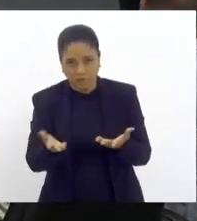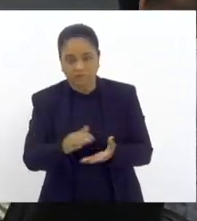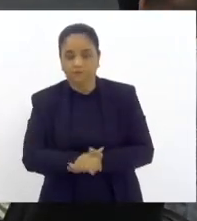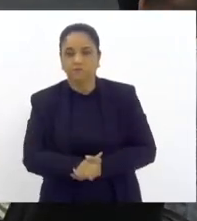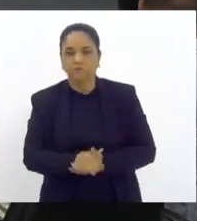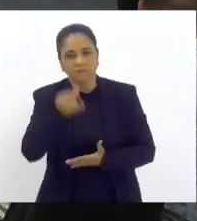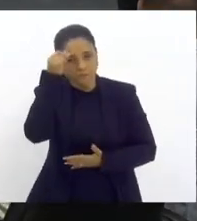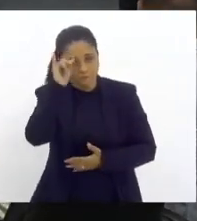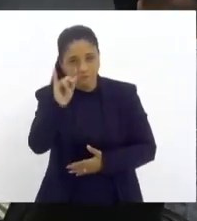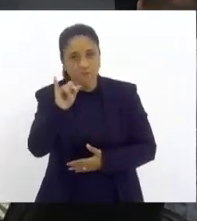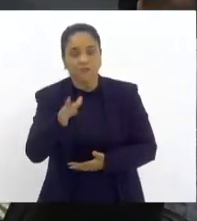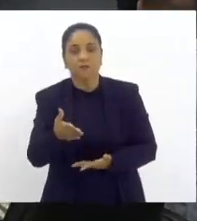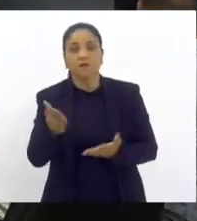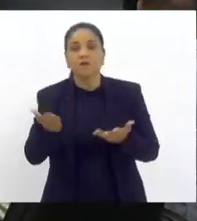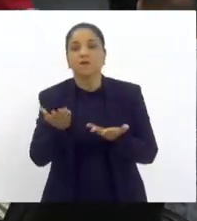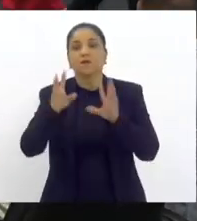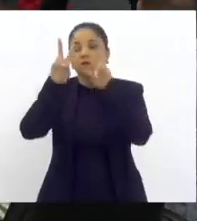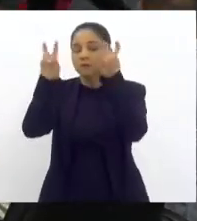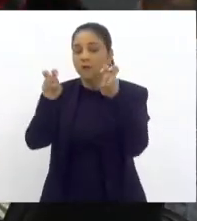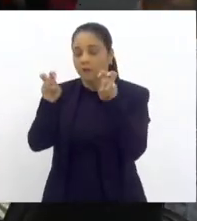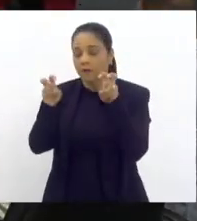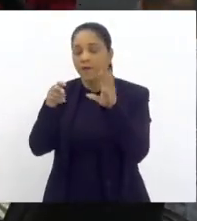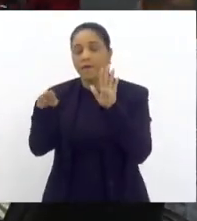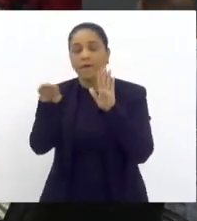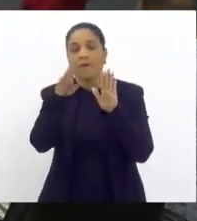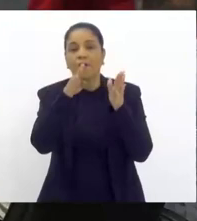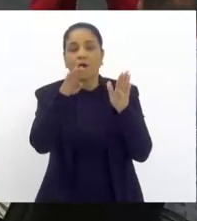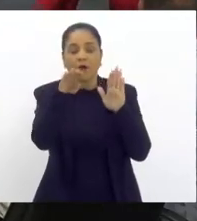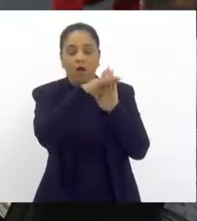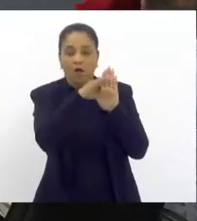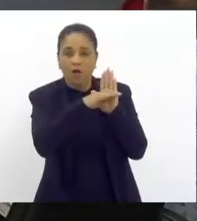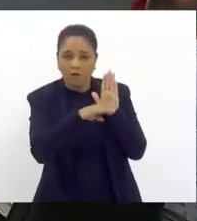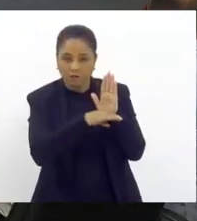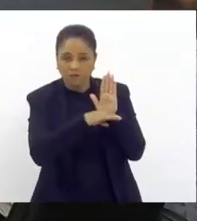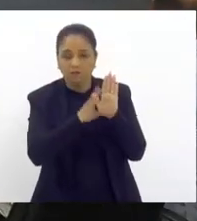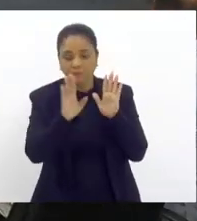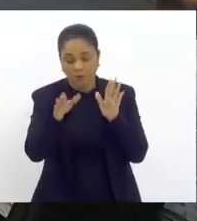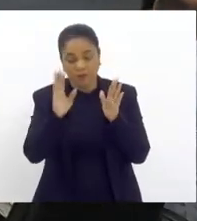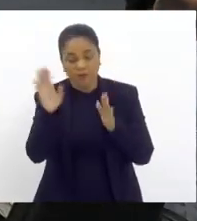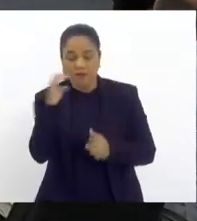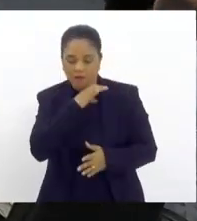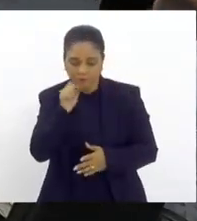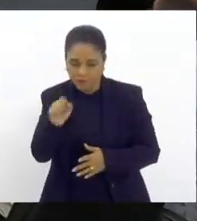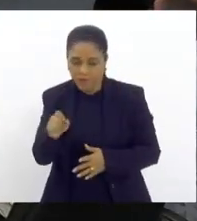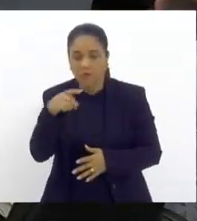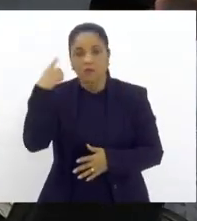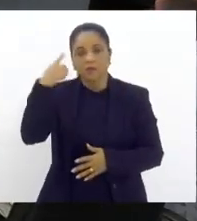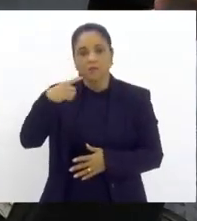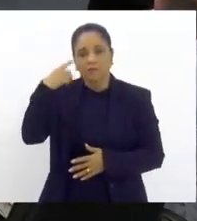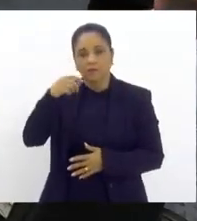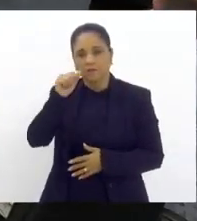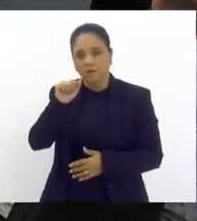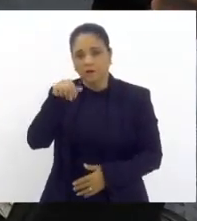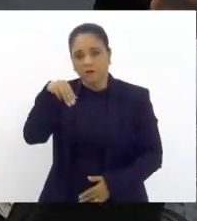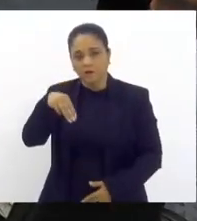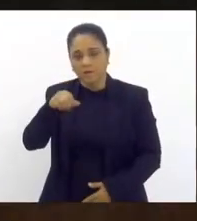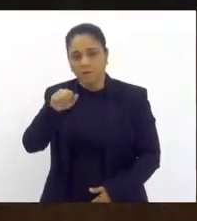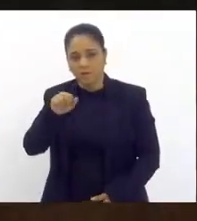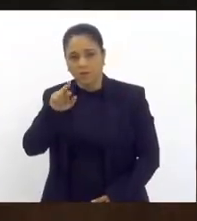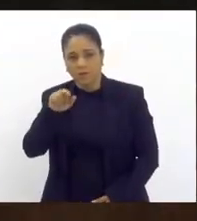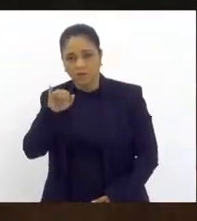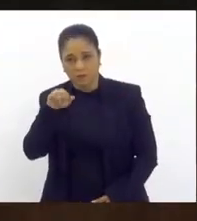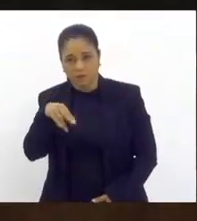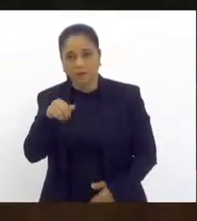tema. É sobre o tema, presidente. Vamos lá, pela ordem, deputado. É muito rápido. Dentro do que falou o deputado Amorim, primeiro eu